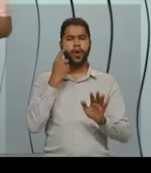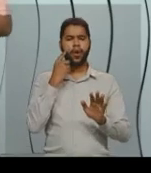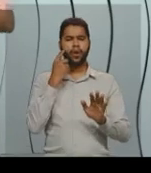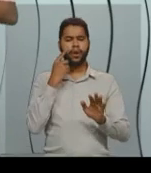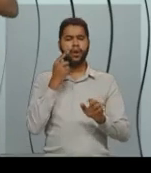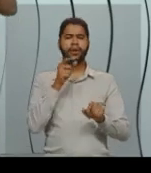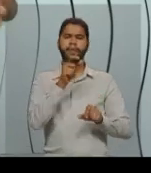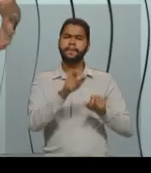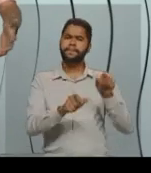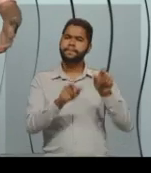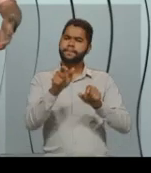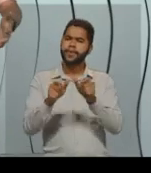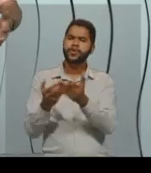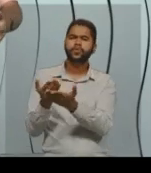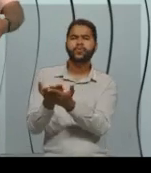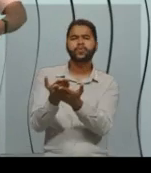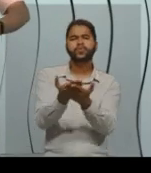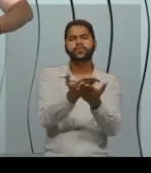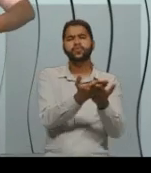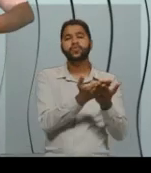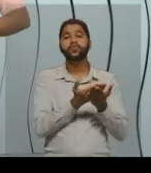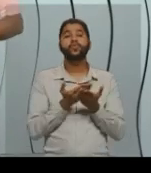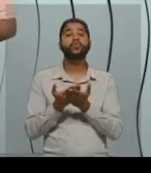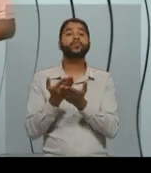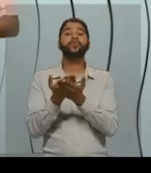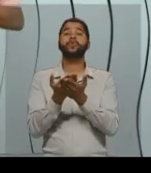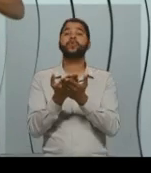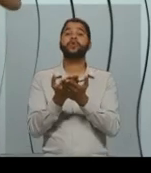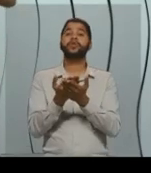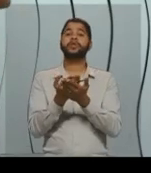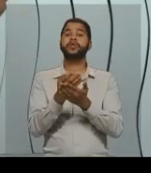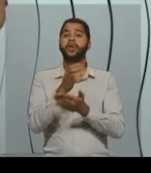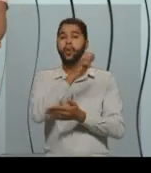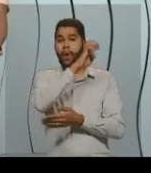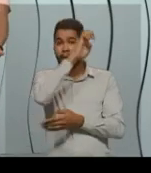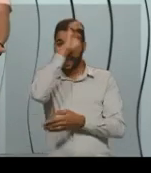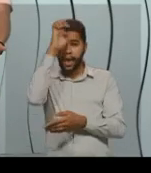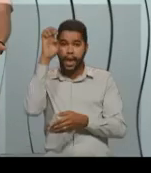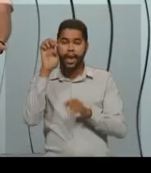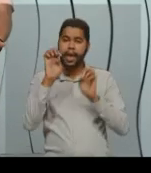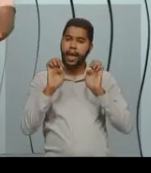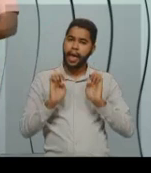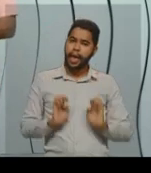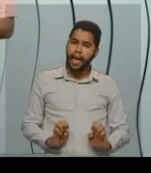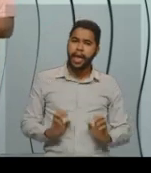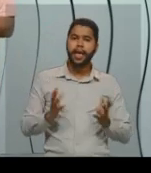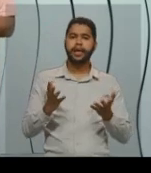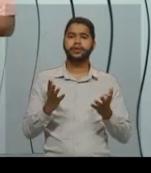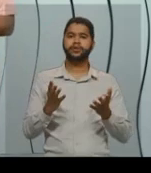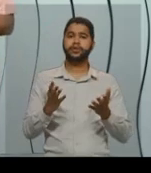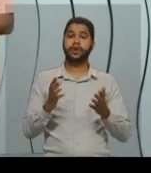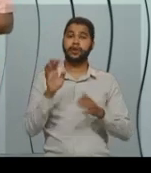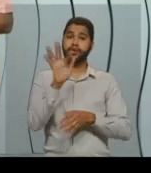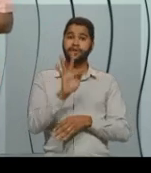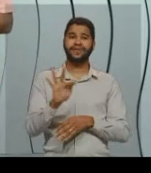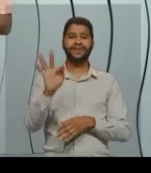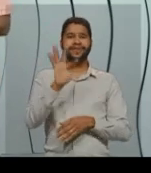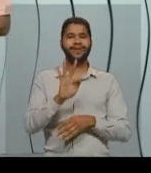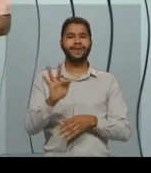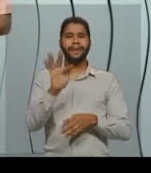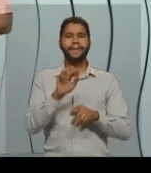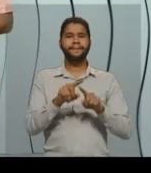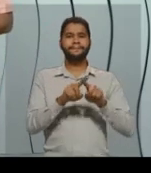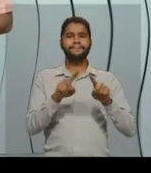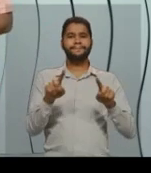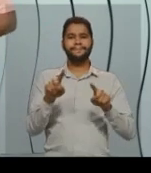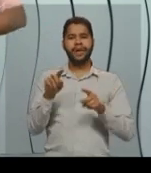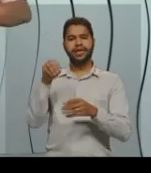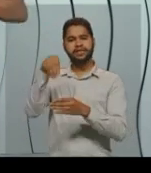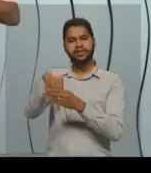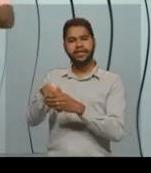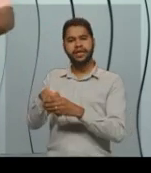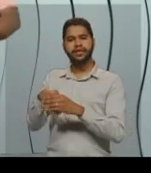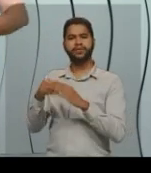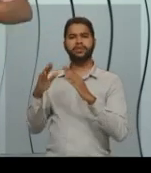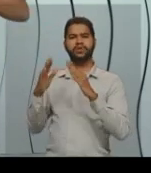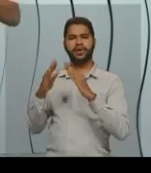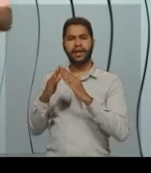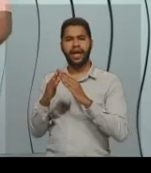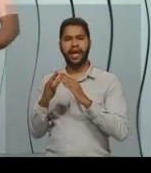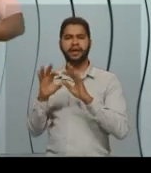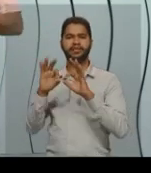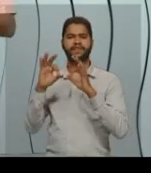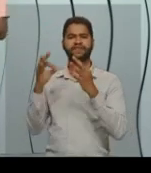que estudam ética na faculdade ou são bem educados na sua família, mas que têm uma atitude extremamente antiética,